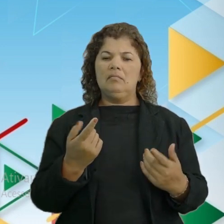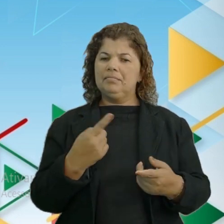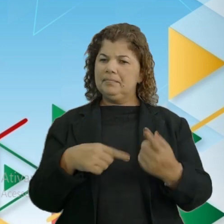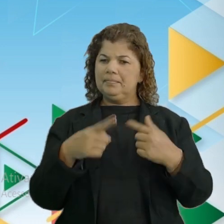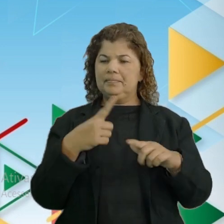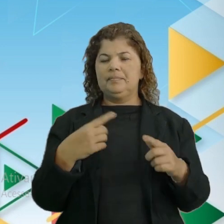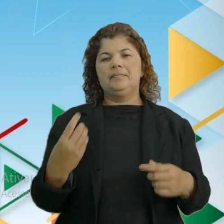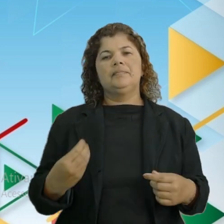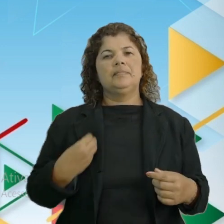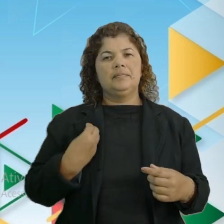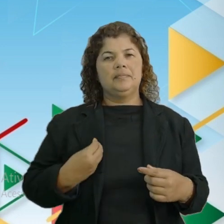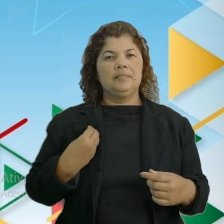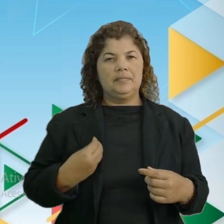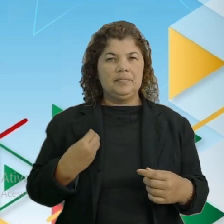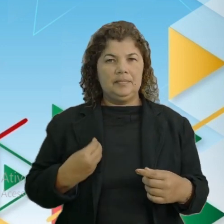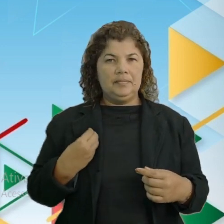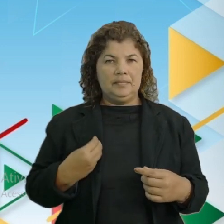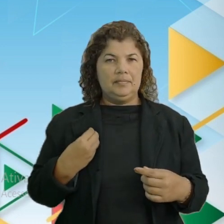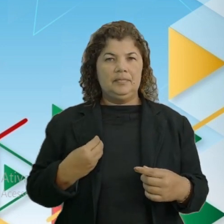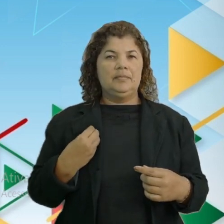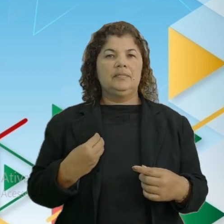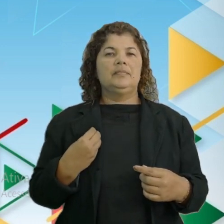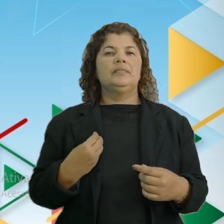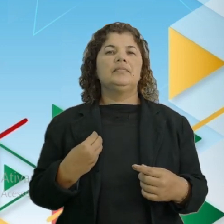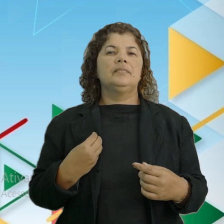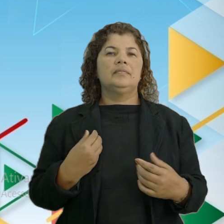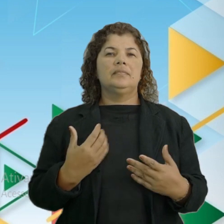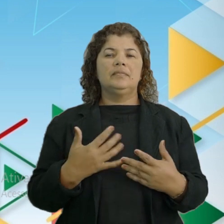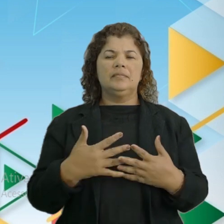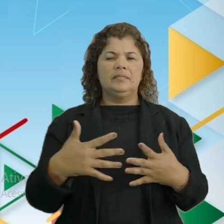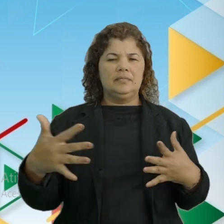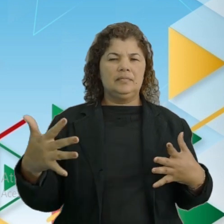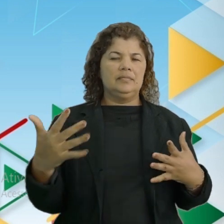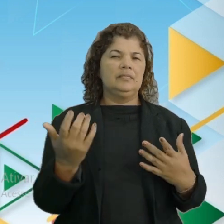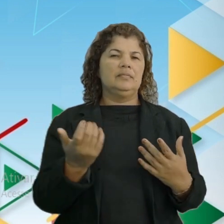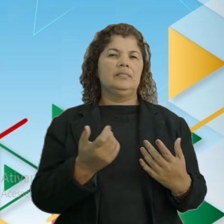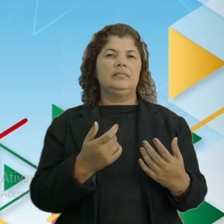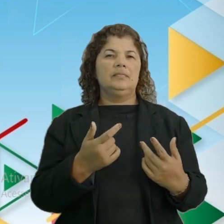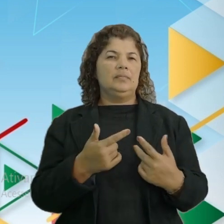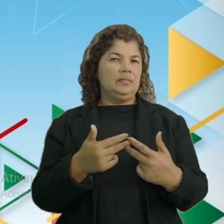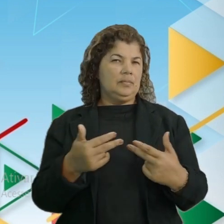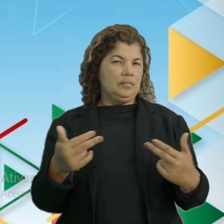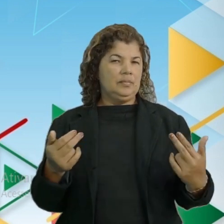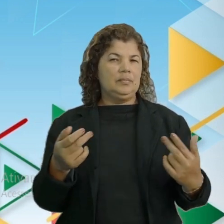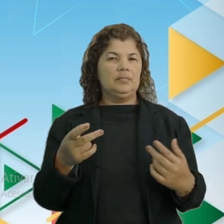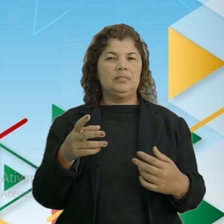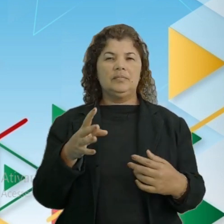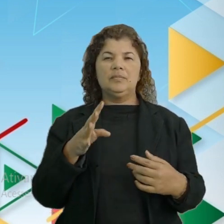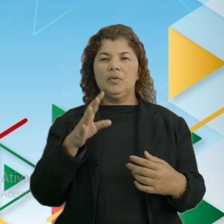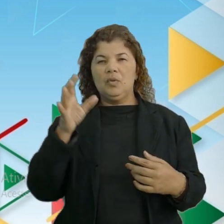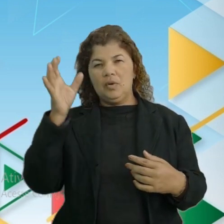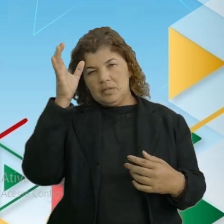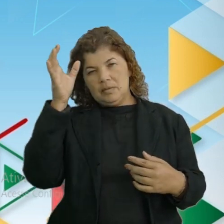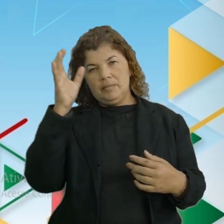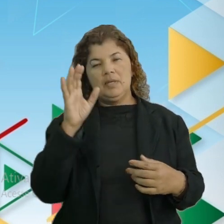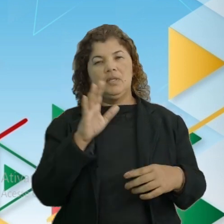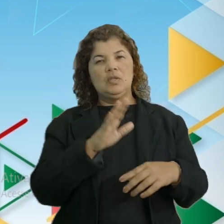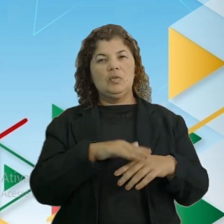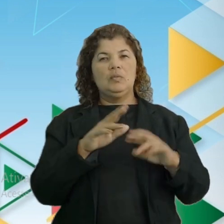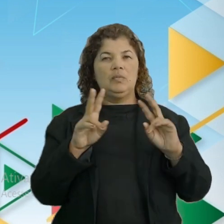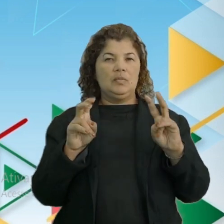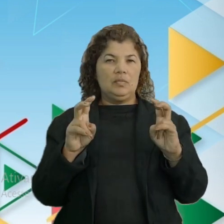vida, possuindo um largo conhecimento sobre inúmeros assuntos, além de possuir o que